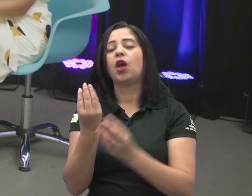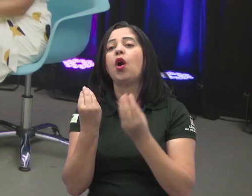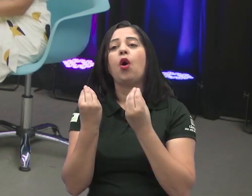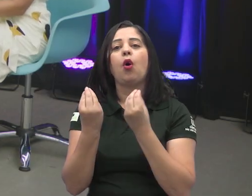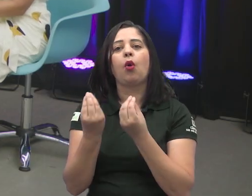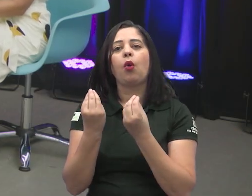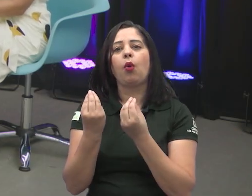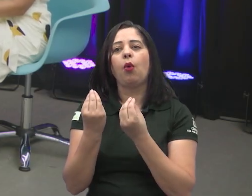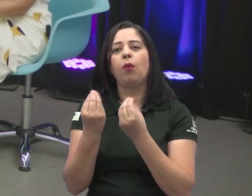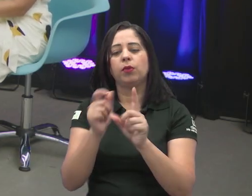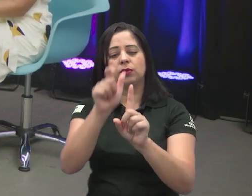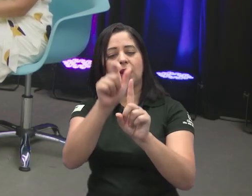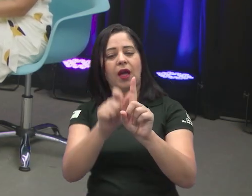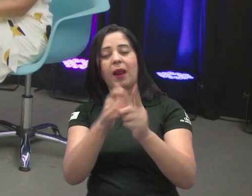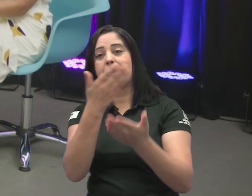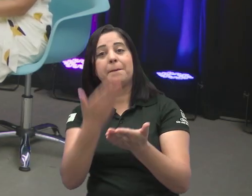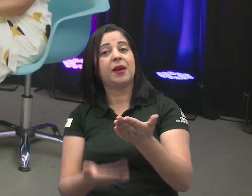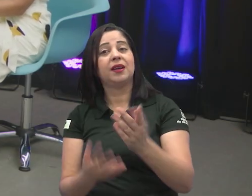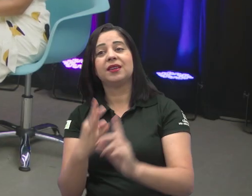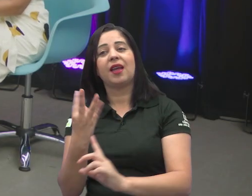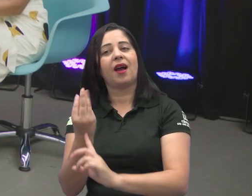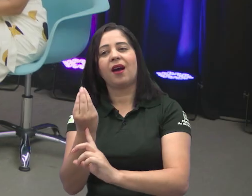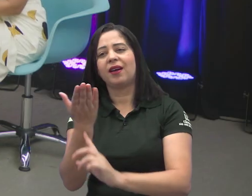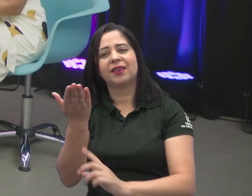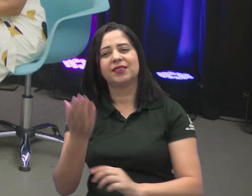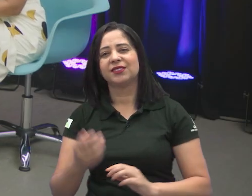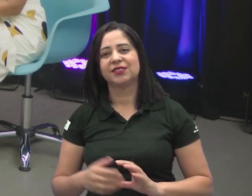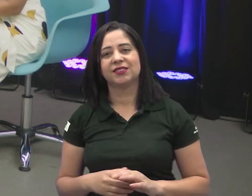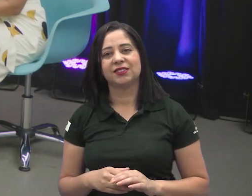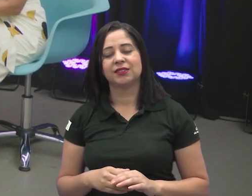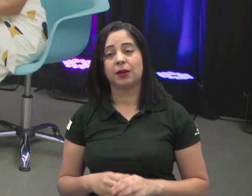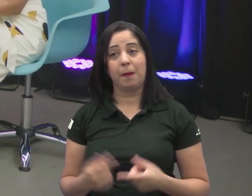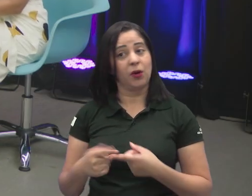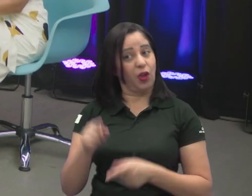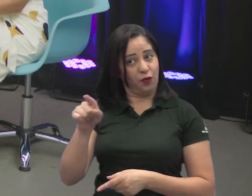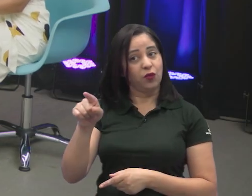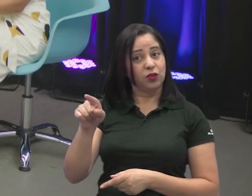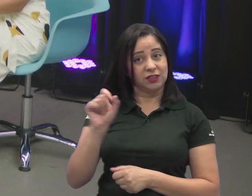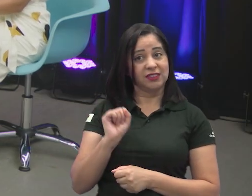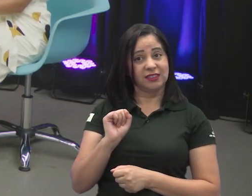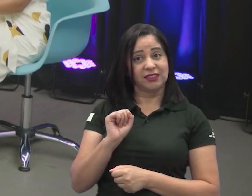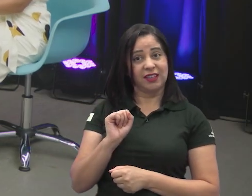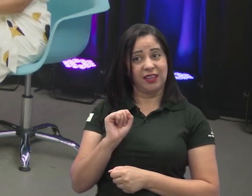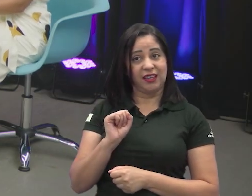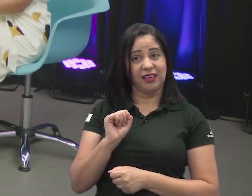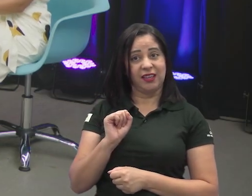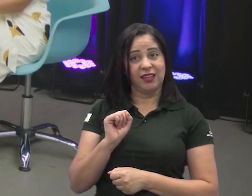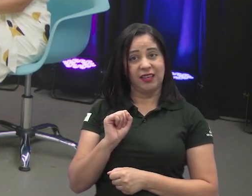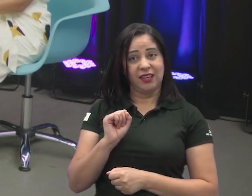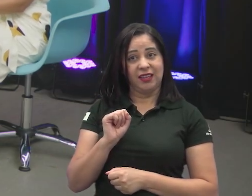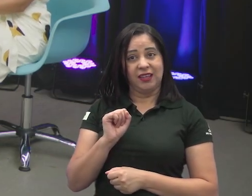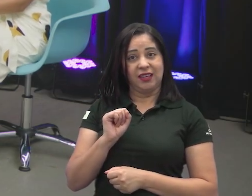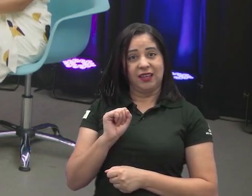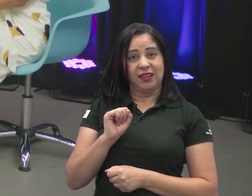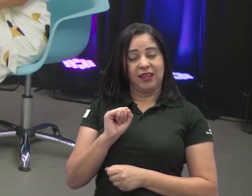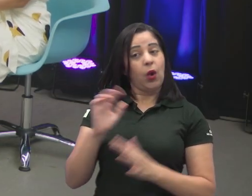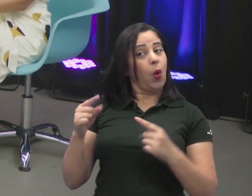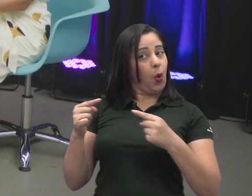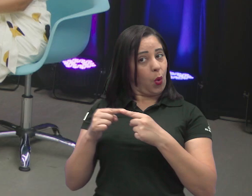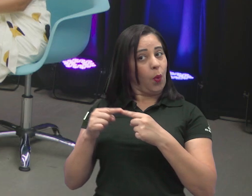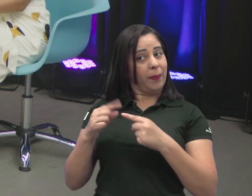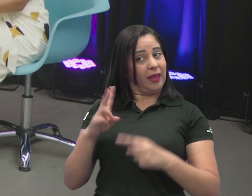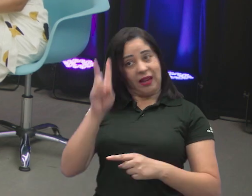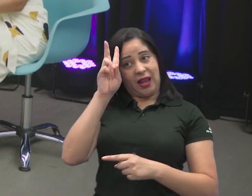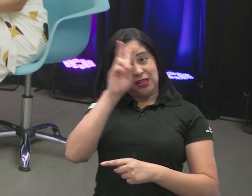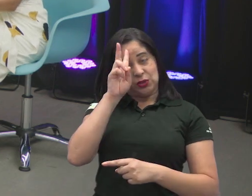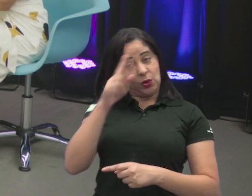que a perda da arte para a personagem ecoa na sua própria paixão pelo teatro? Porque de alguma forma ela está vivendo uma história que tem correlação